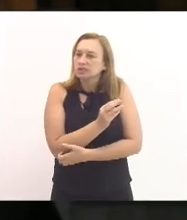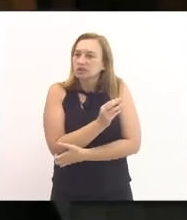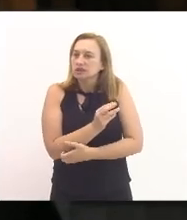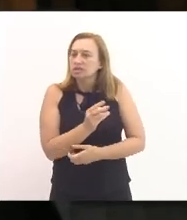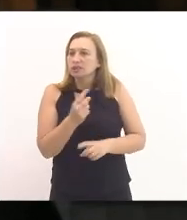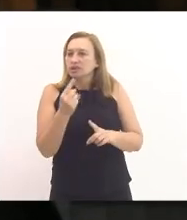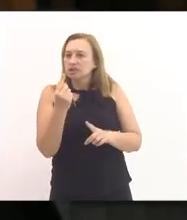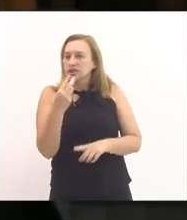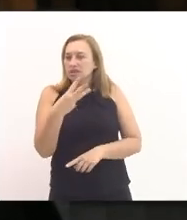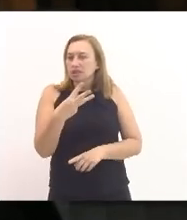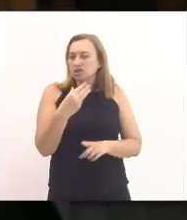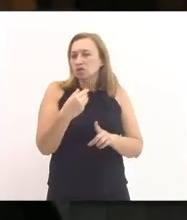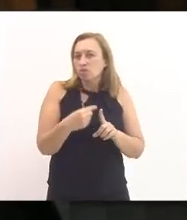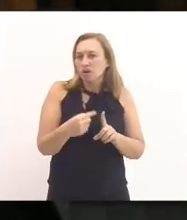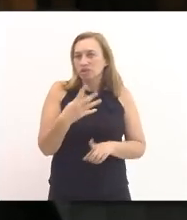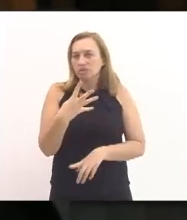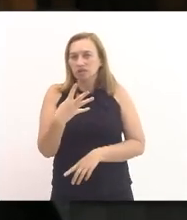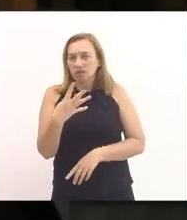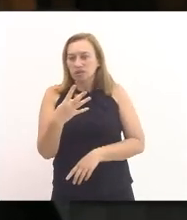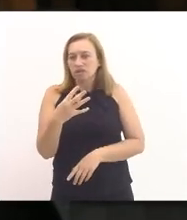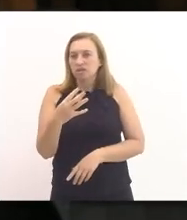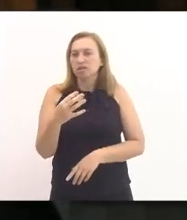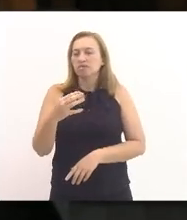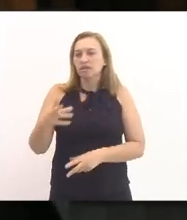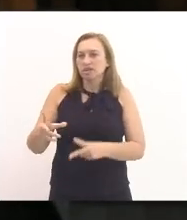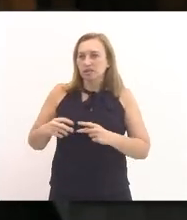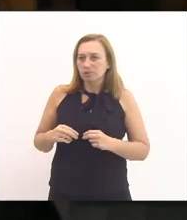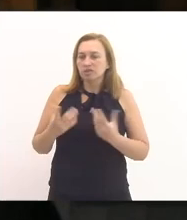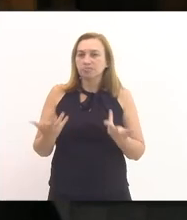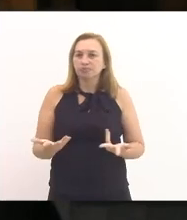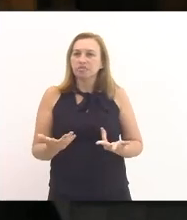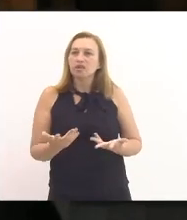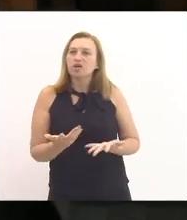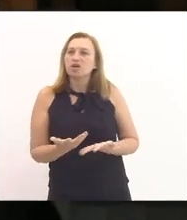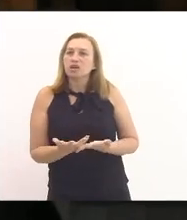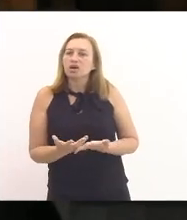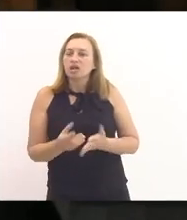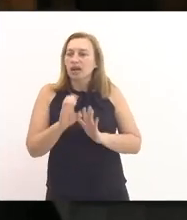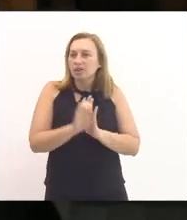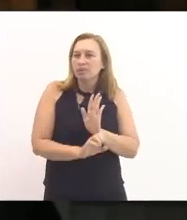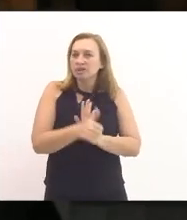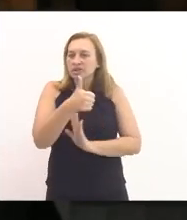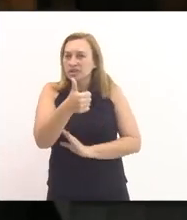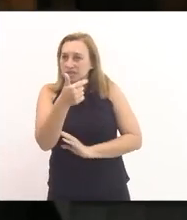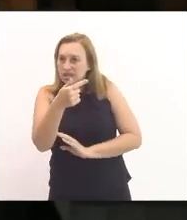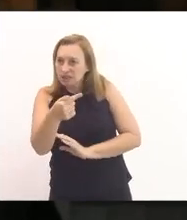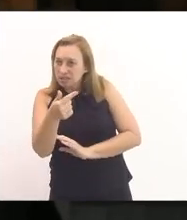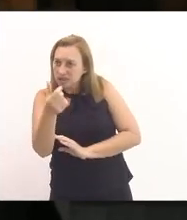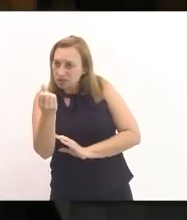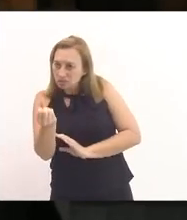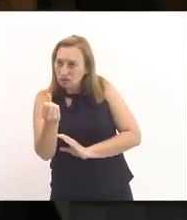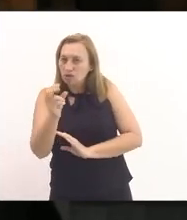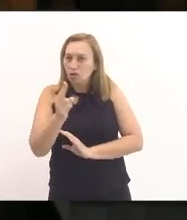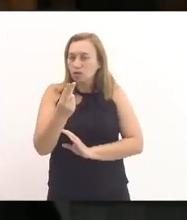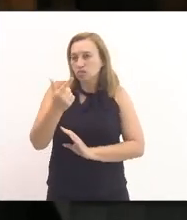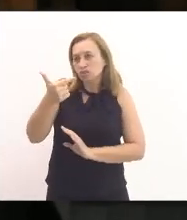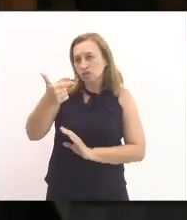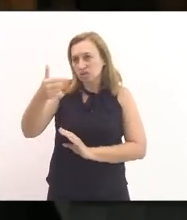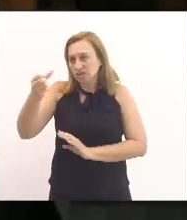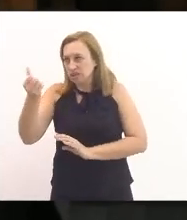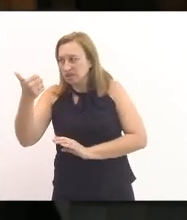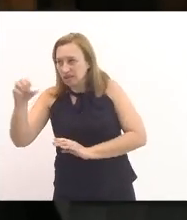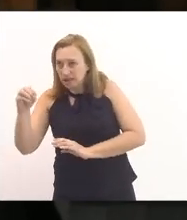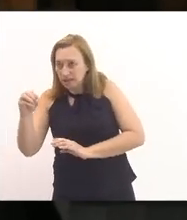quarto de merecimento dá um pouco além de qualquer sorte quizer quer seja Almeida 172 que a seja 210